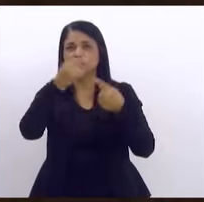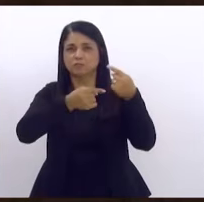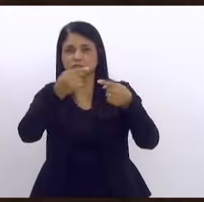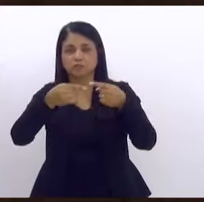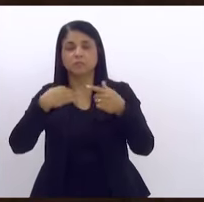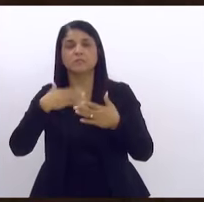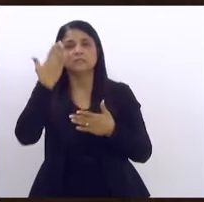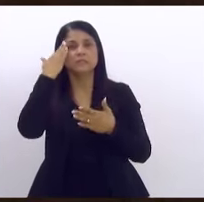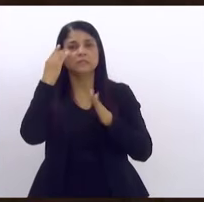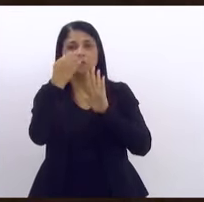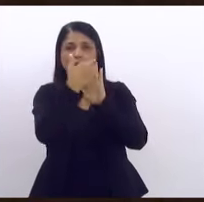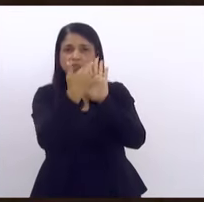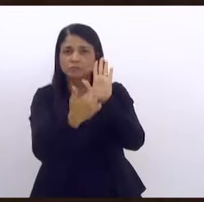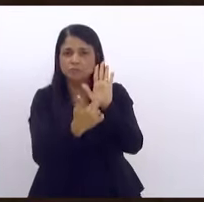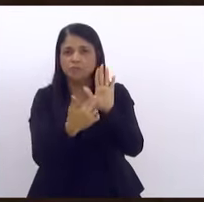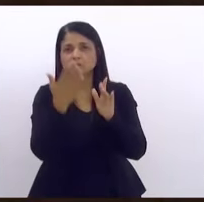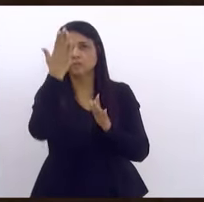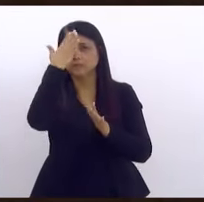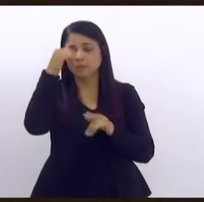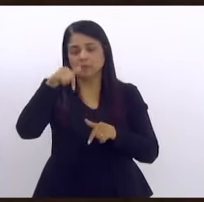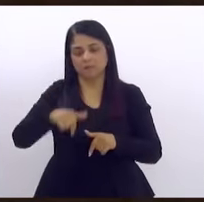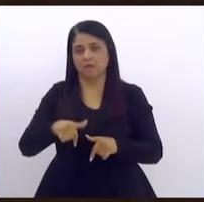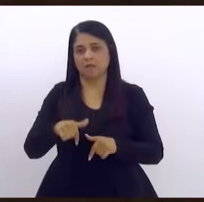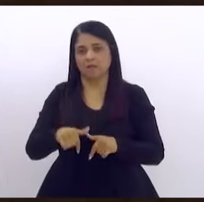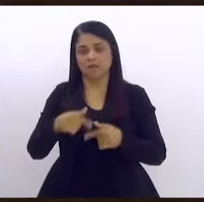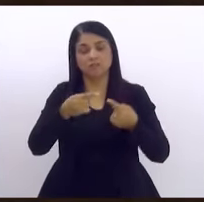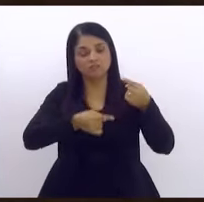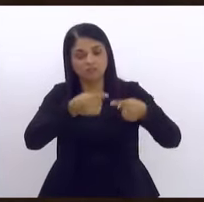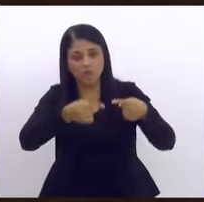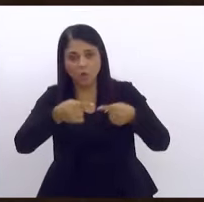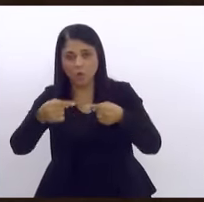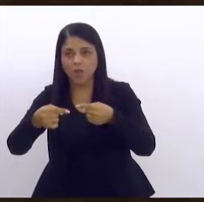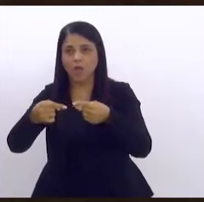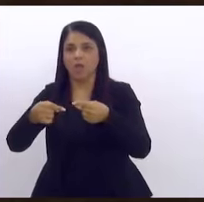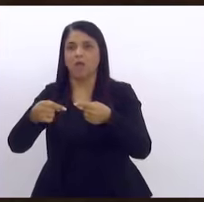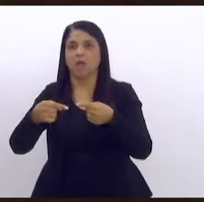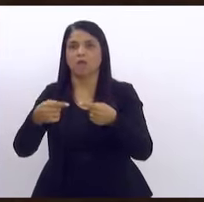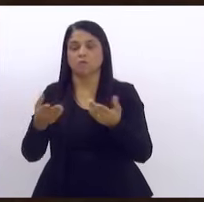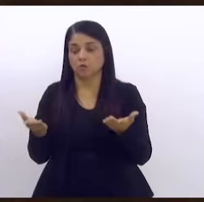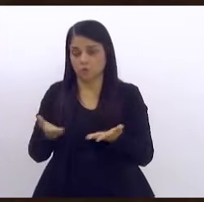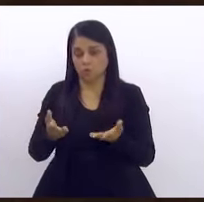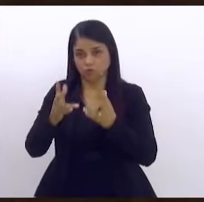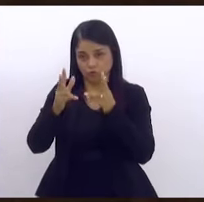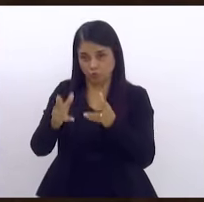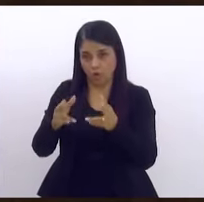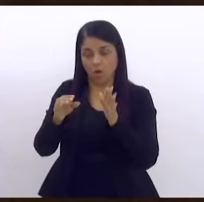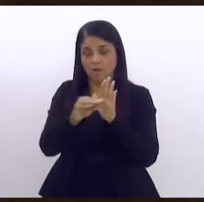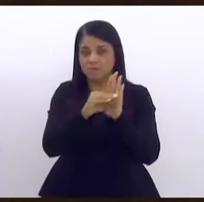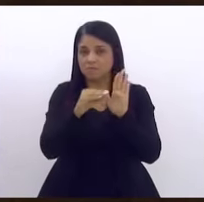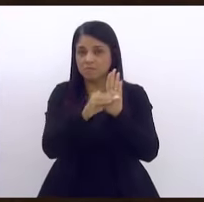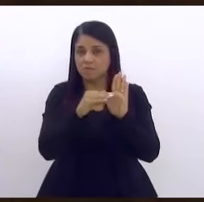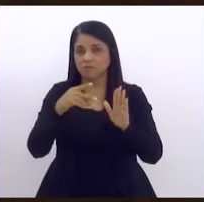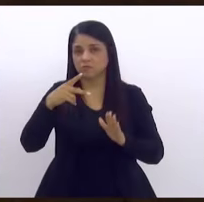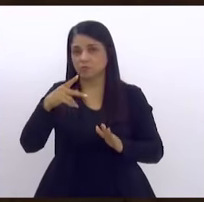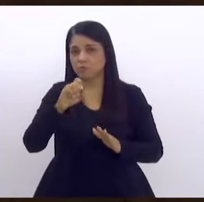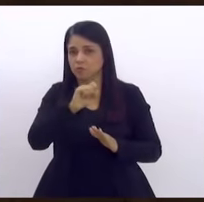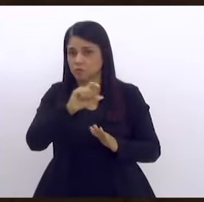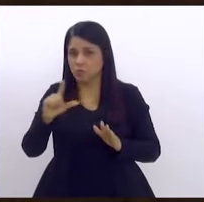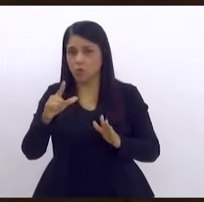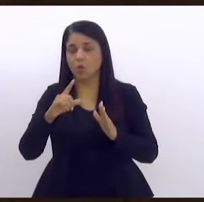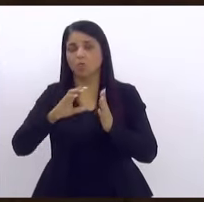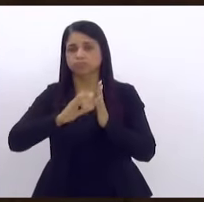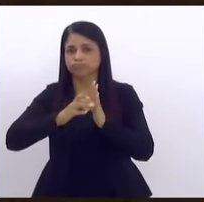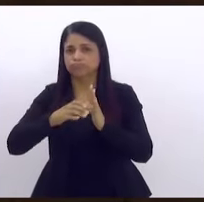o regimento, tem que ter a decência de estar aqui e dialogar, fazer o que foi feito hoje, numas emendas do PSOL que foram retiradas, numa